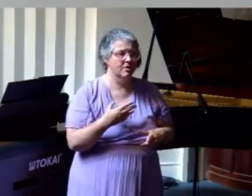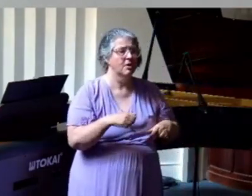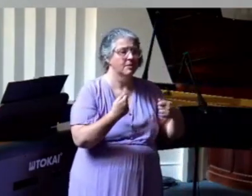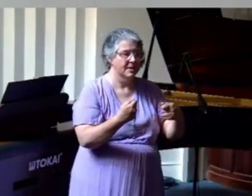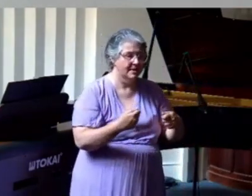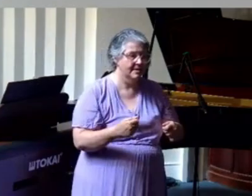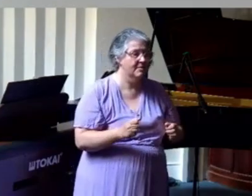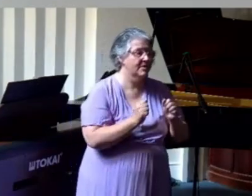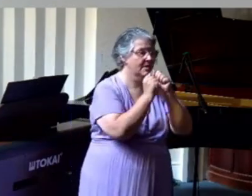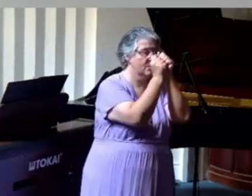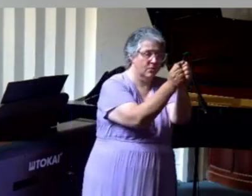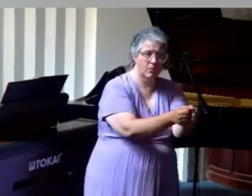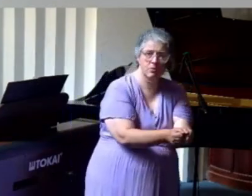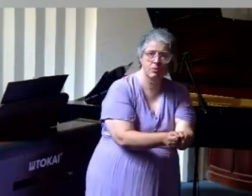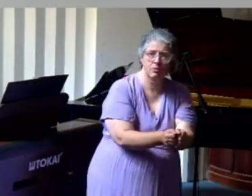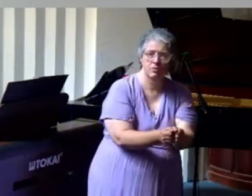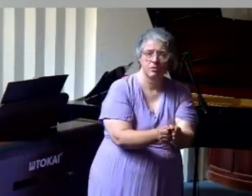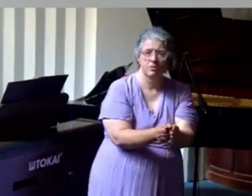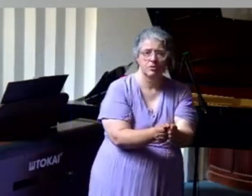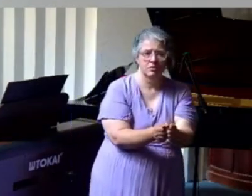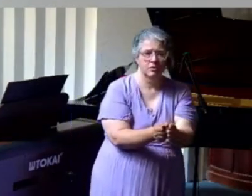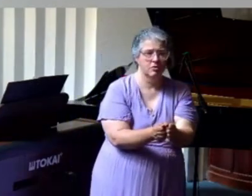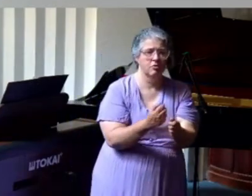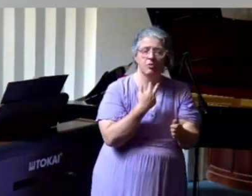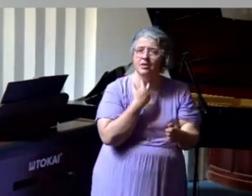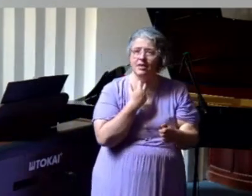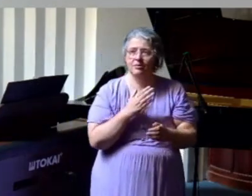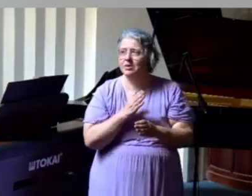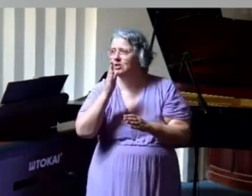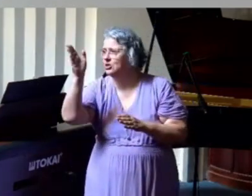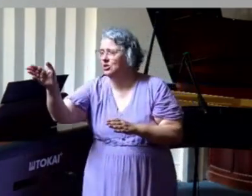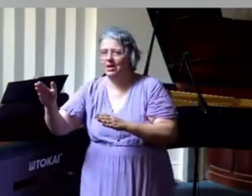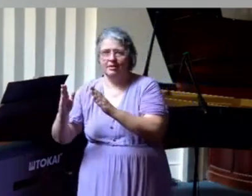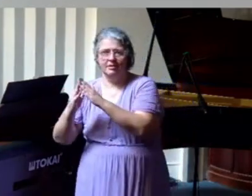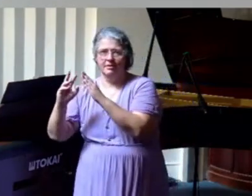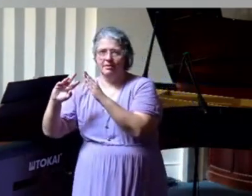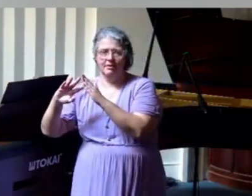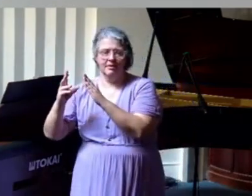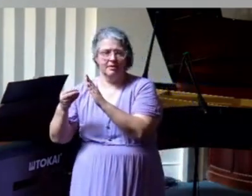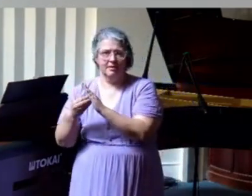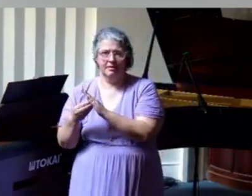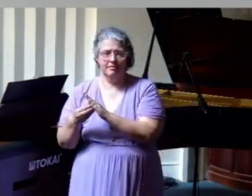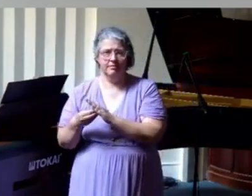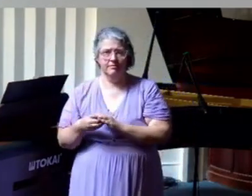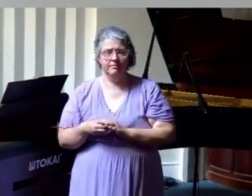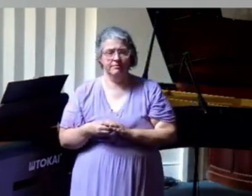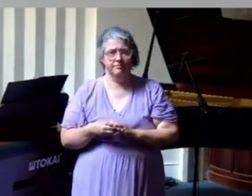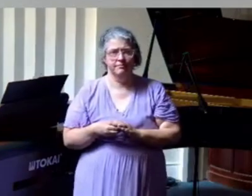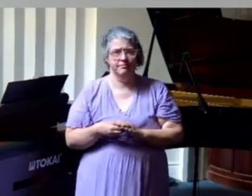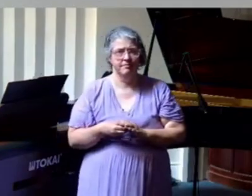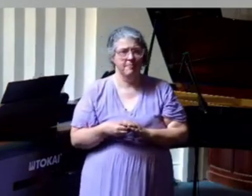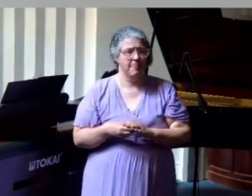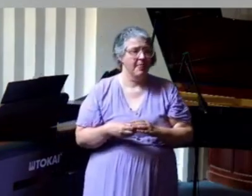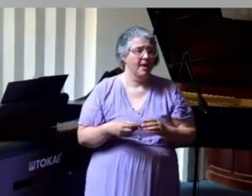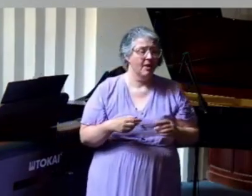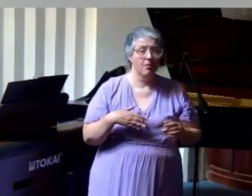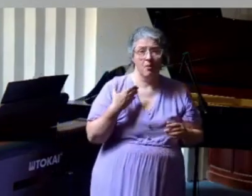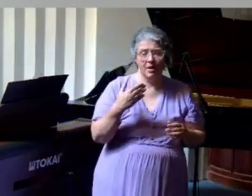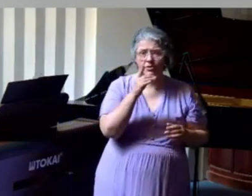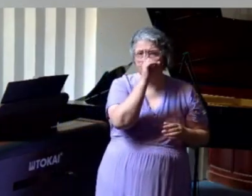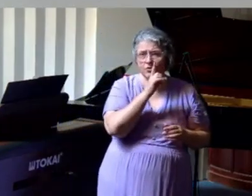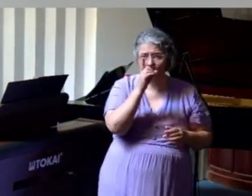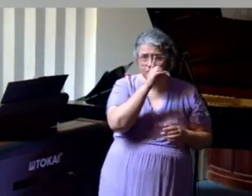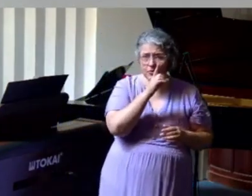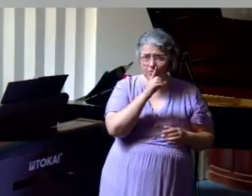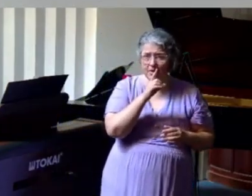As pessoas nos animam a viver a fé. Quando você vai saindo de casa e você vem para essa igreja no domingo pela